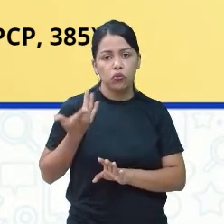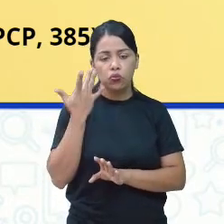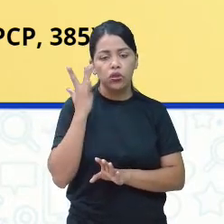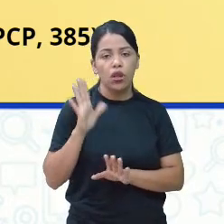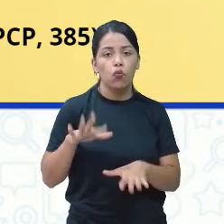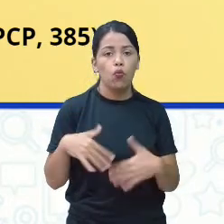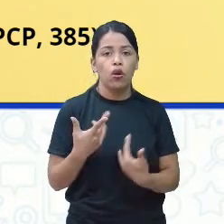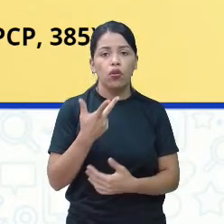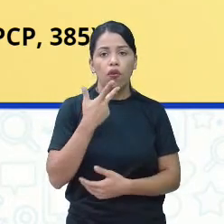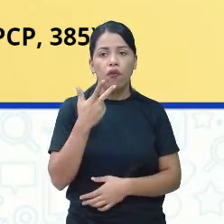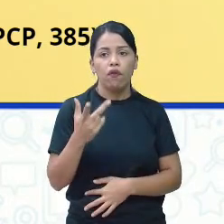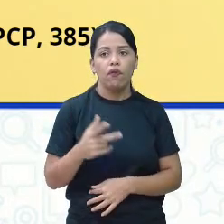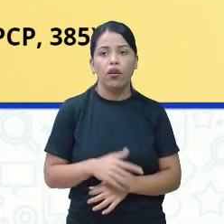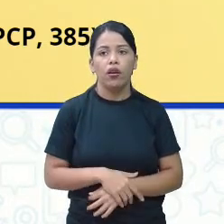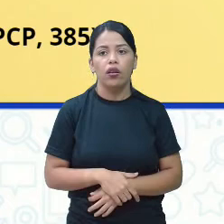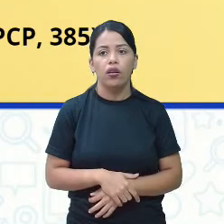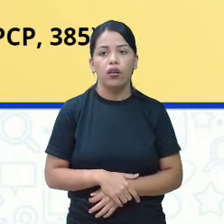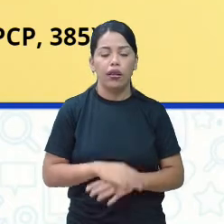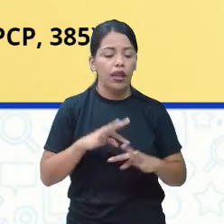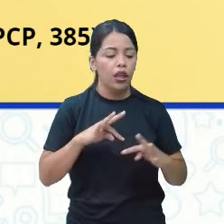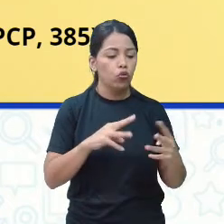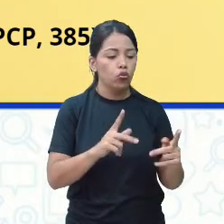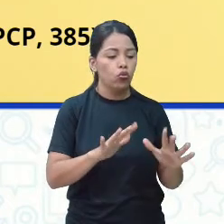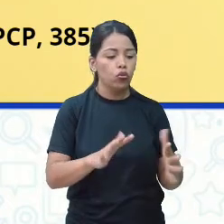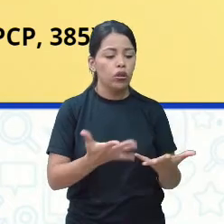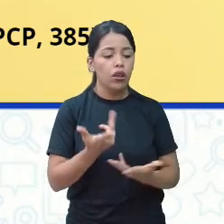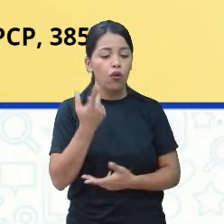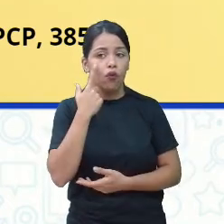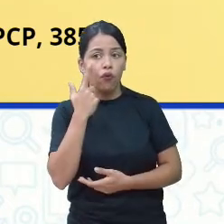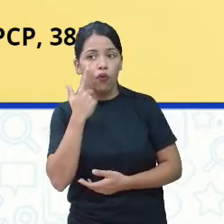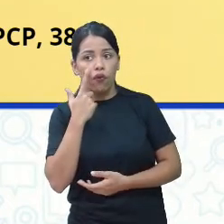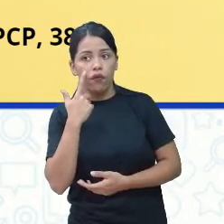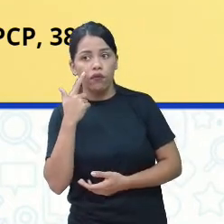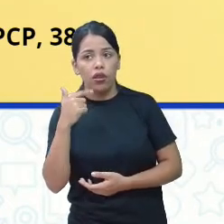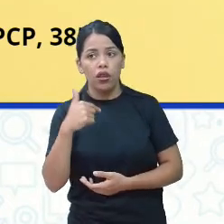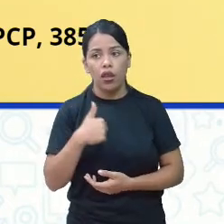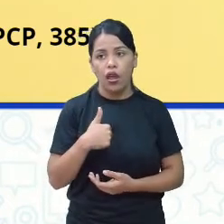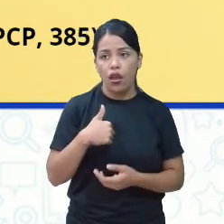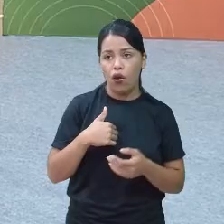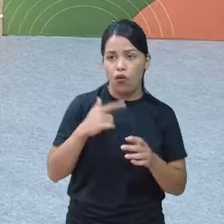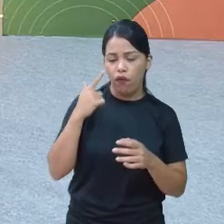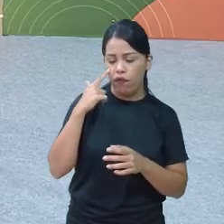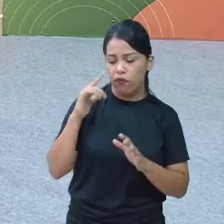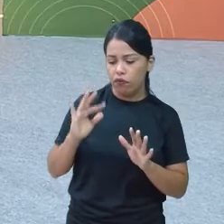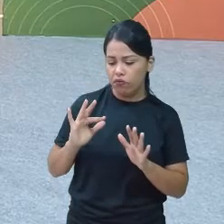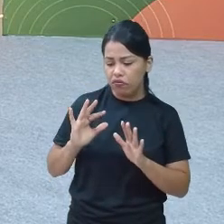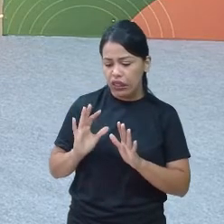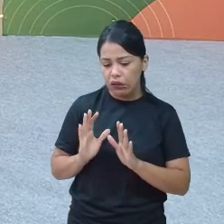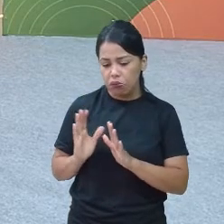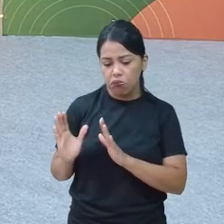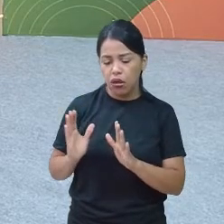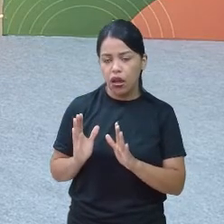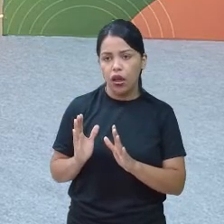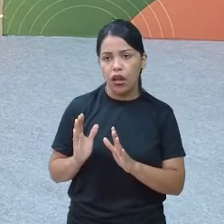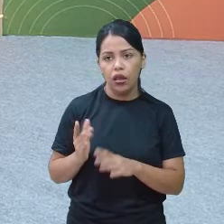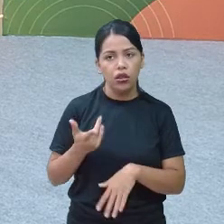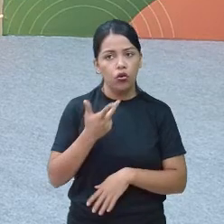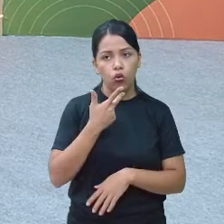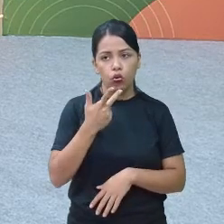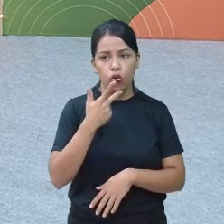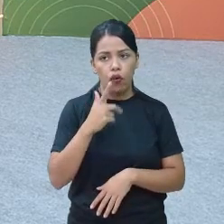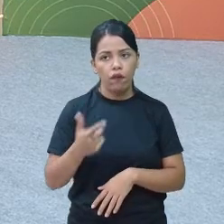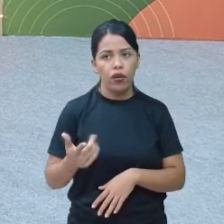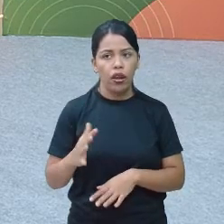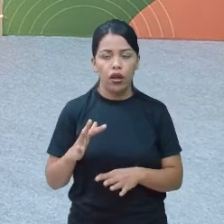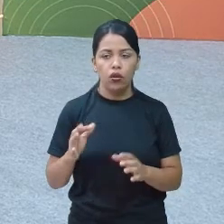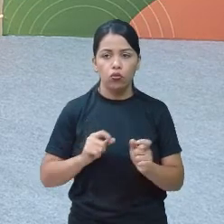assim, entre tudo quanto olhei, fiquei em parte. Então, eu não estou definindo aí nem qual foi o tudo, nem qual